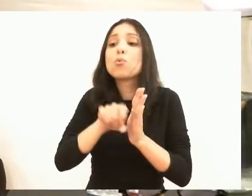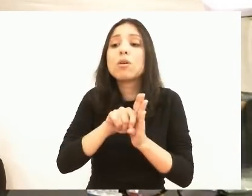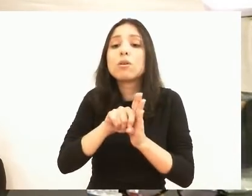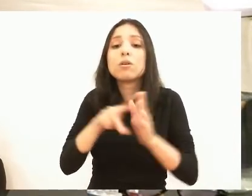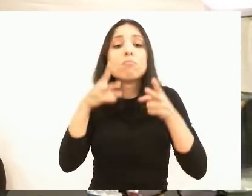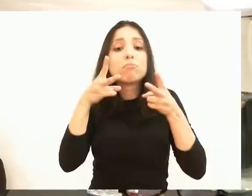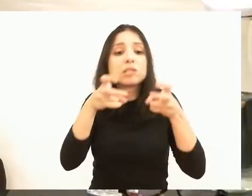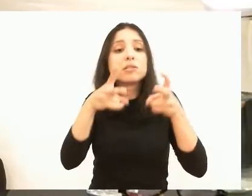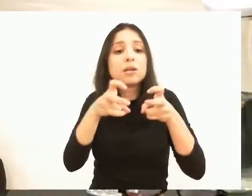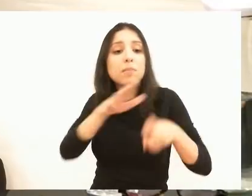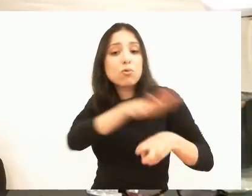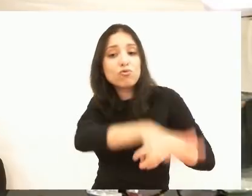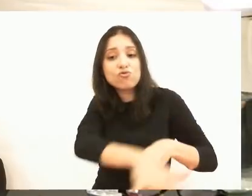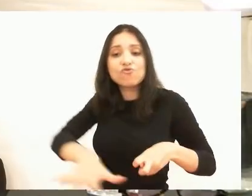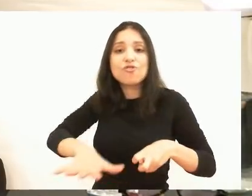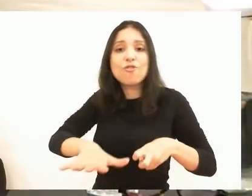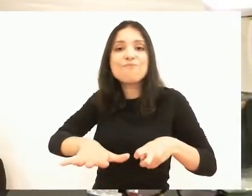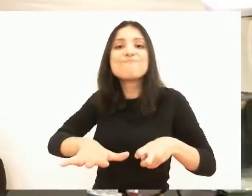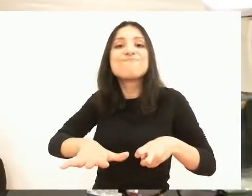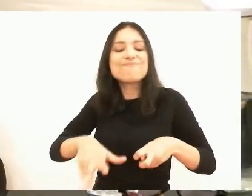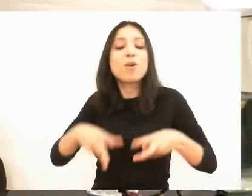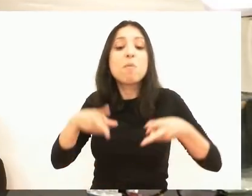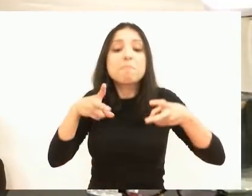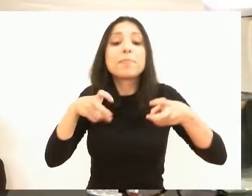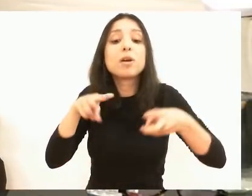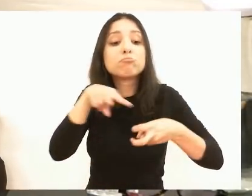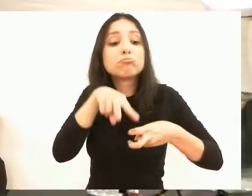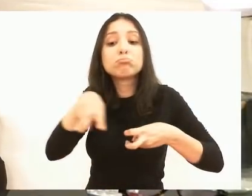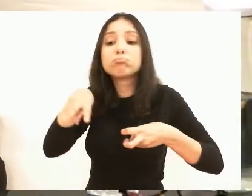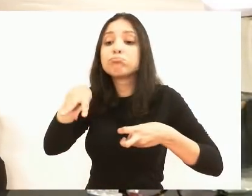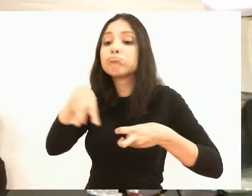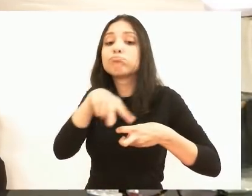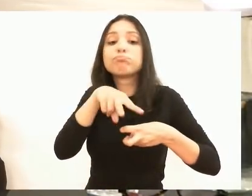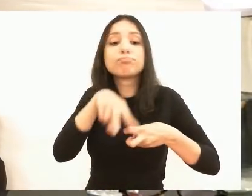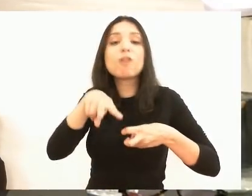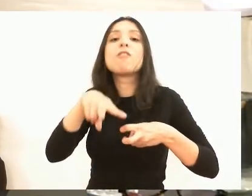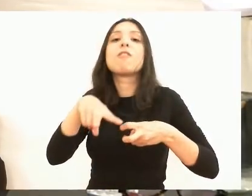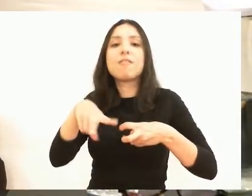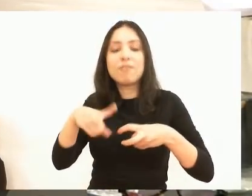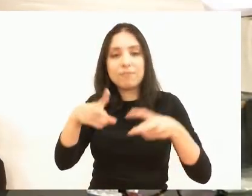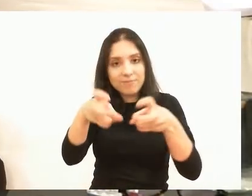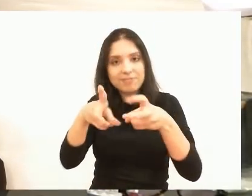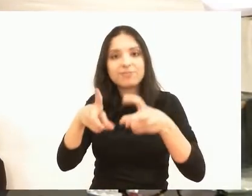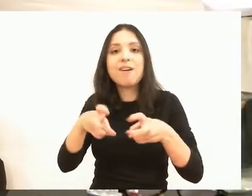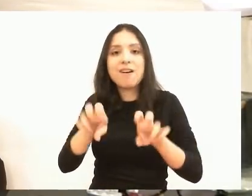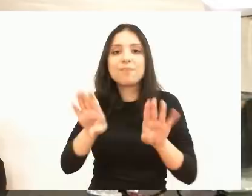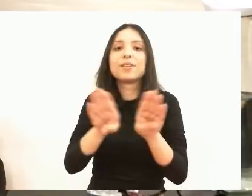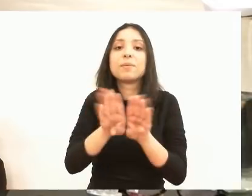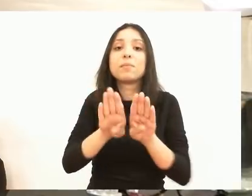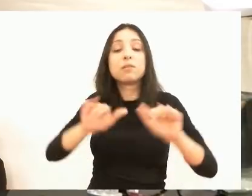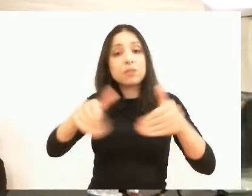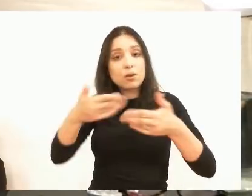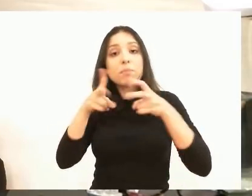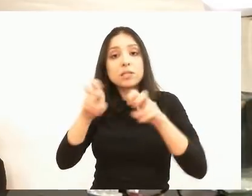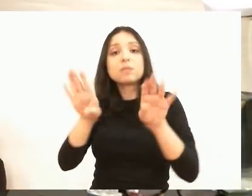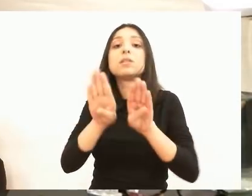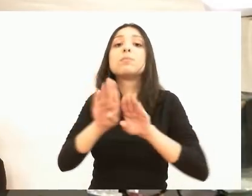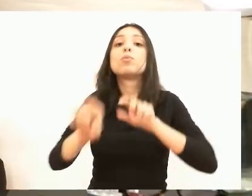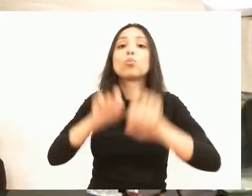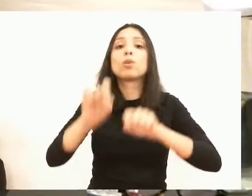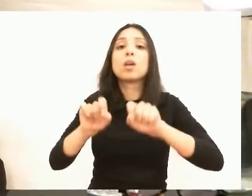então eu comecei a perceber também há a necessidade que a criança tem